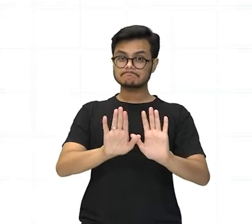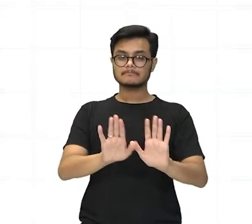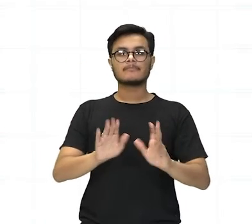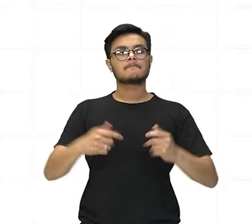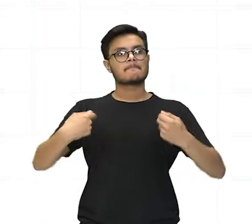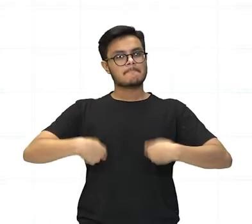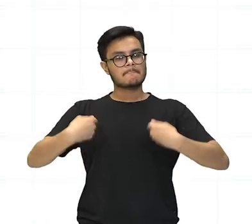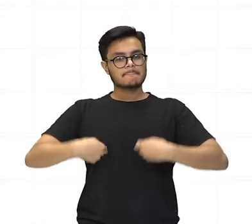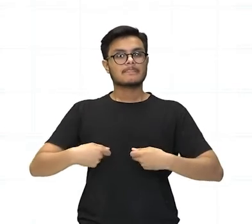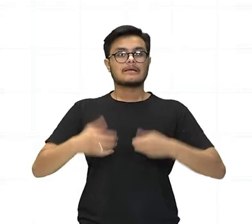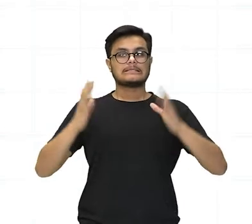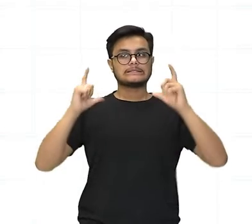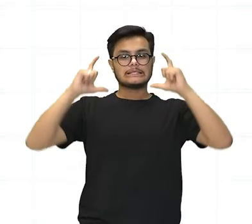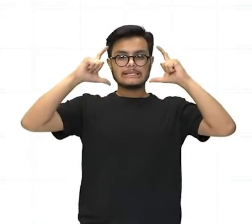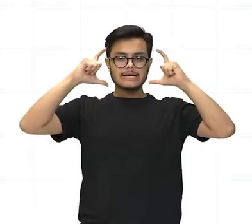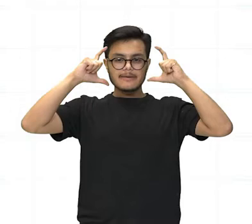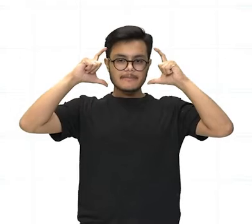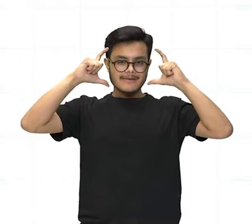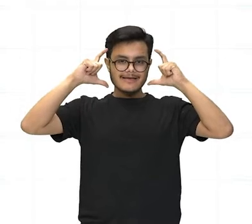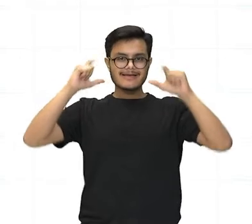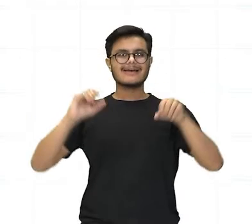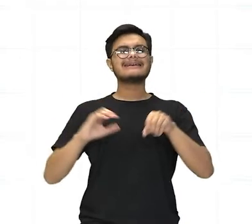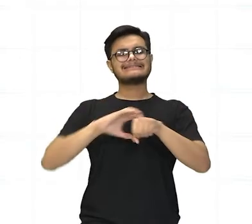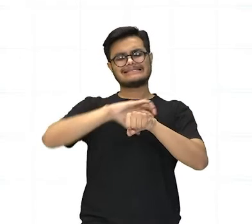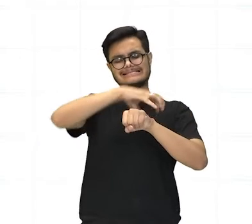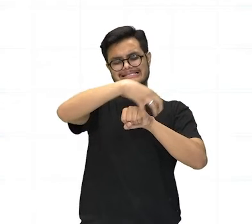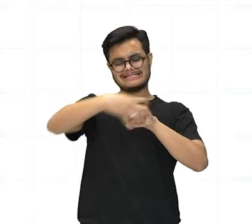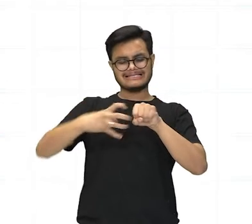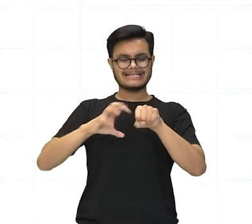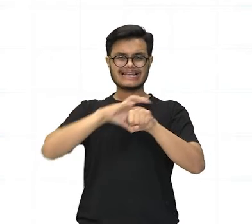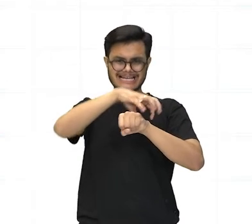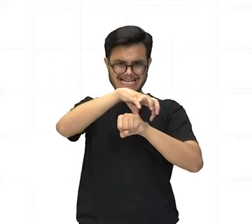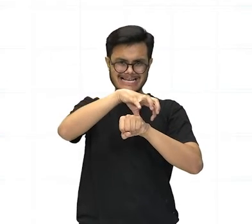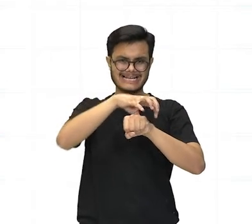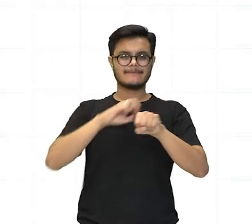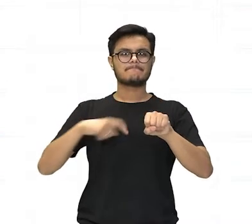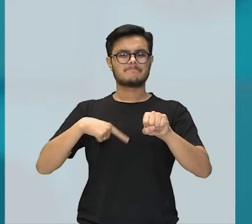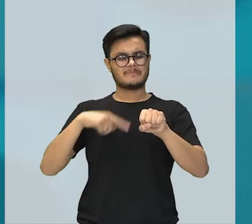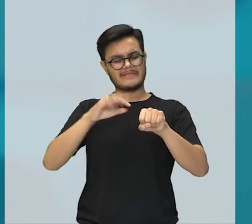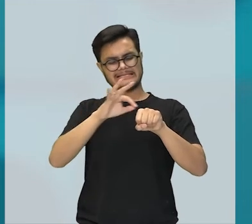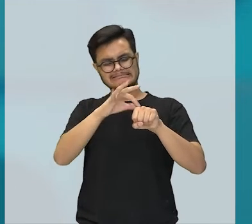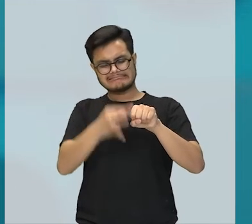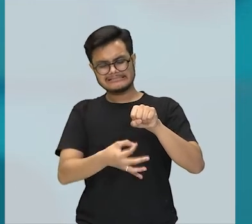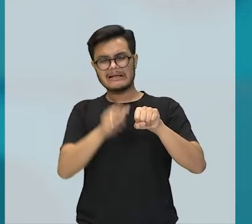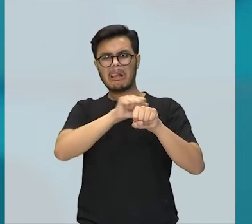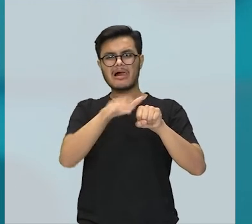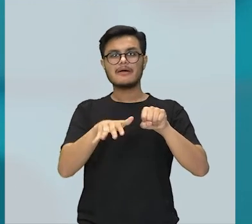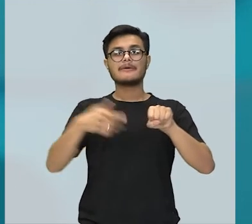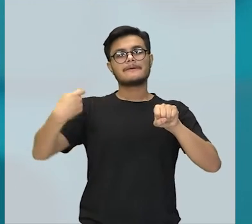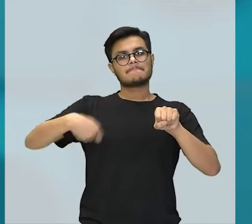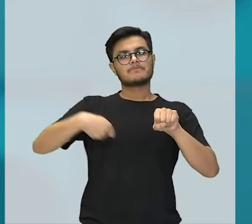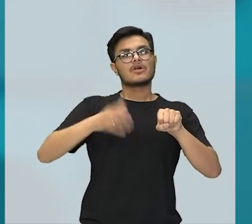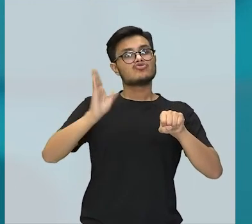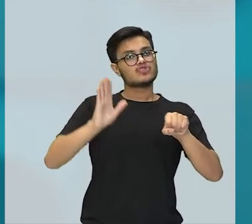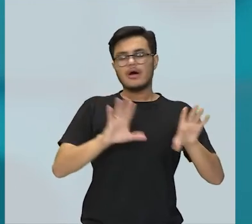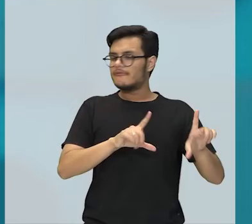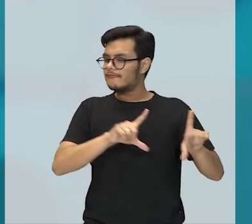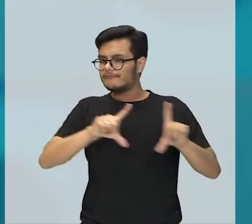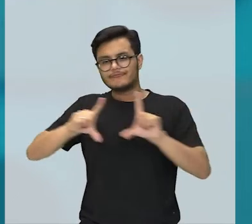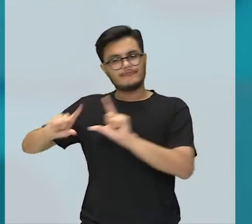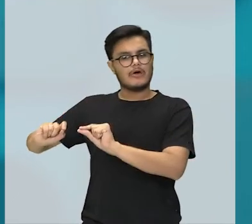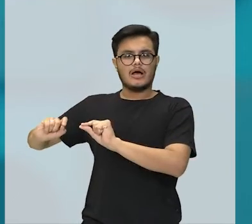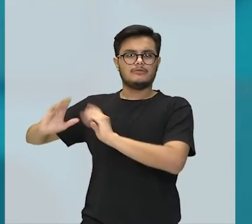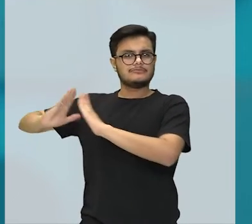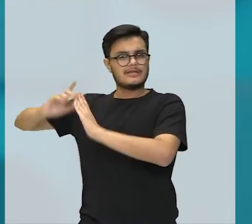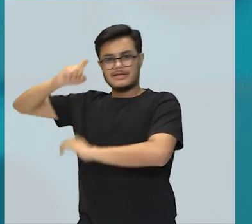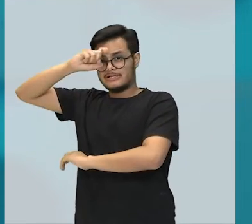trata de cabeça, né, de corte, que envolve aqui a região da cabeça, o ideal é que você já procure um